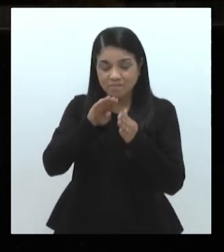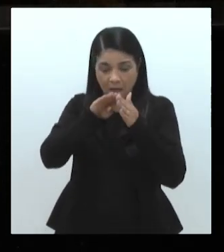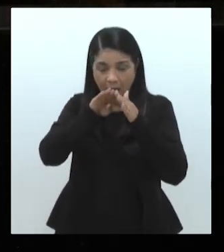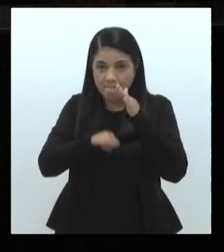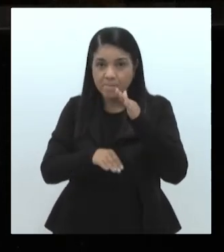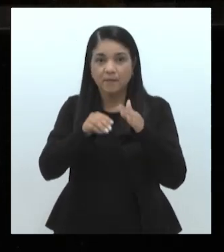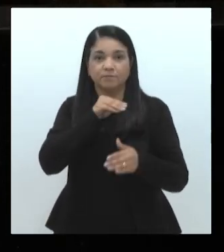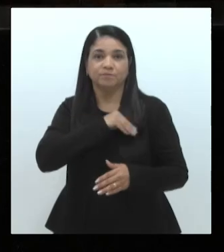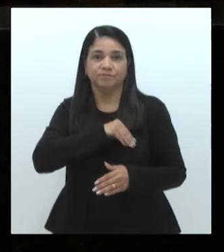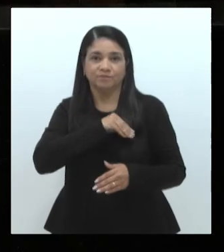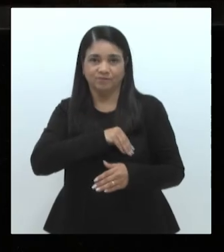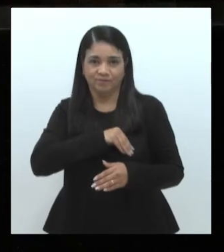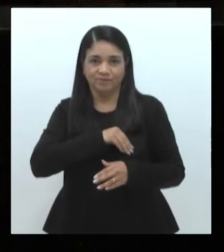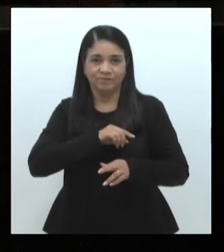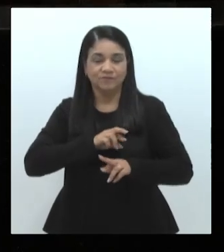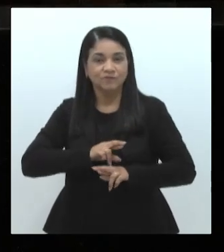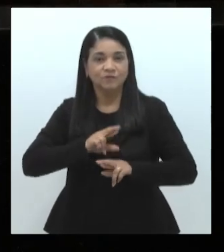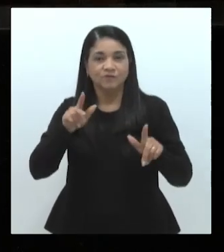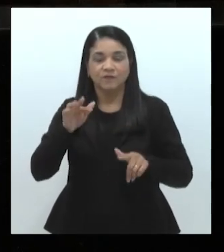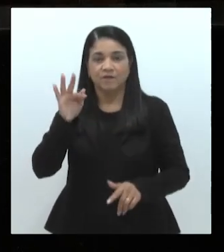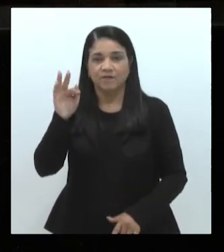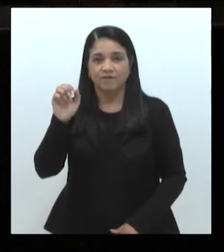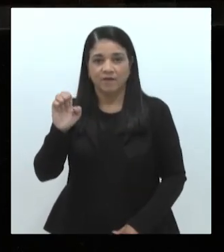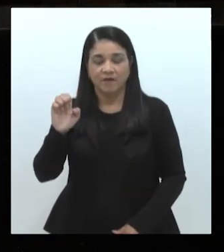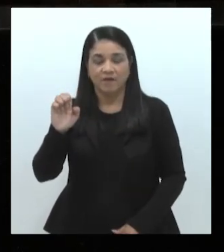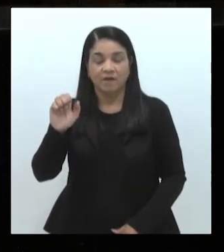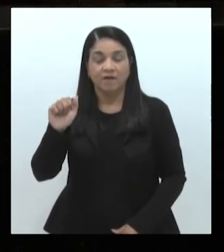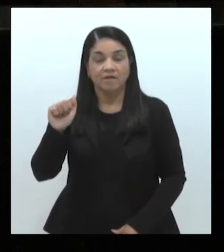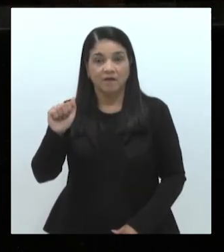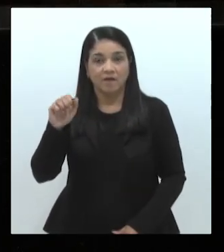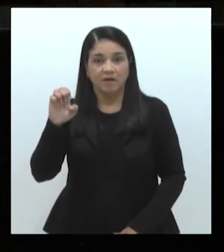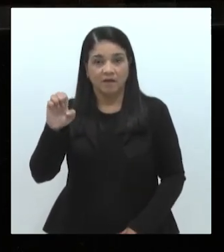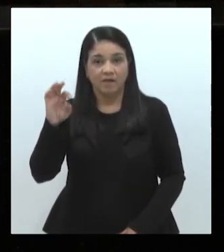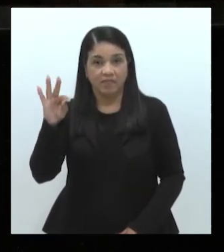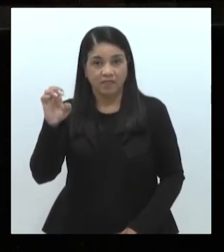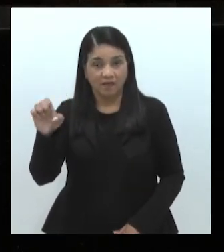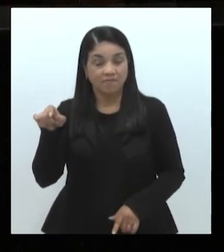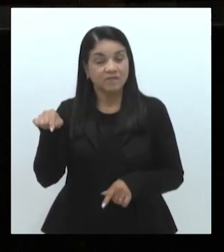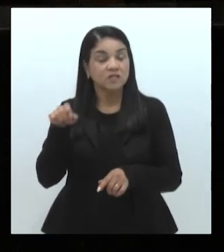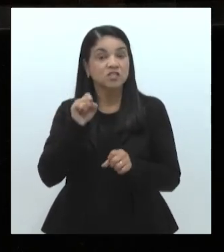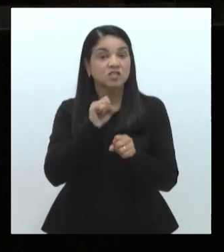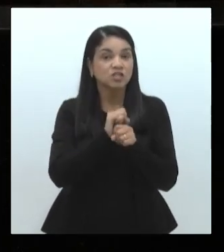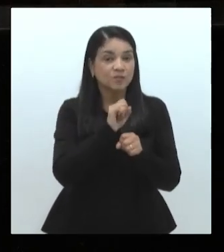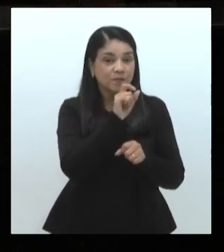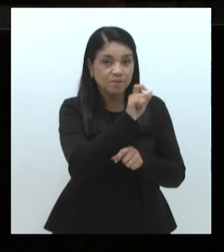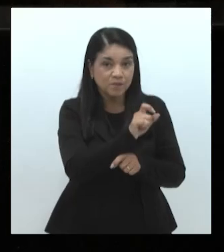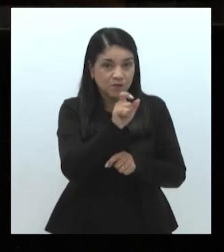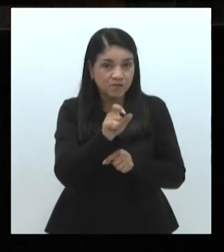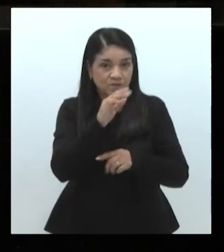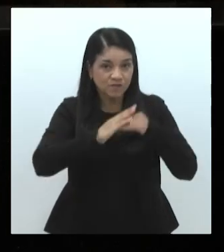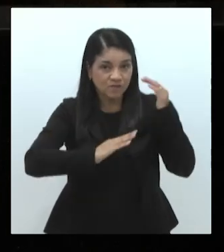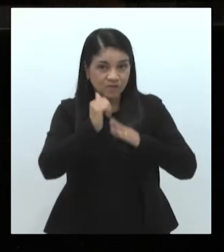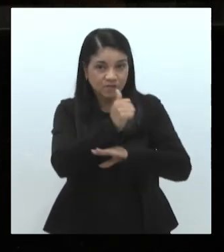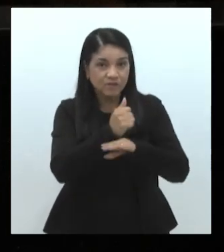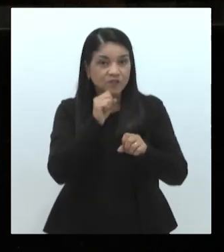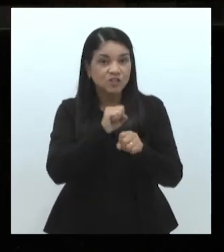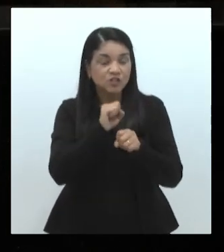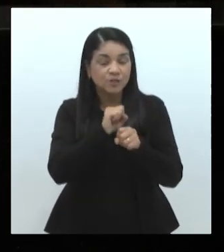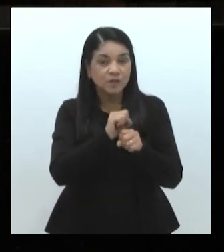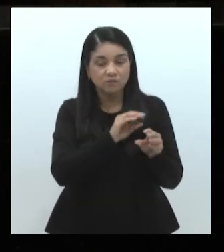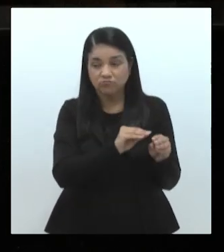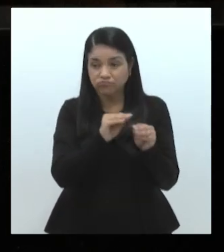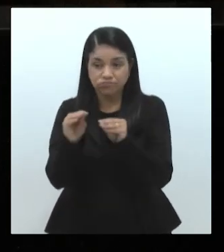FAETEC. Esses trabalhadores seguem aguardando a devida alocação e o fazem